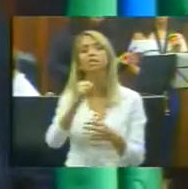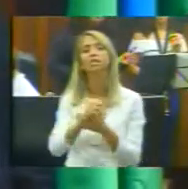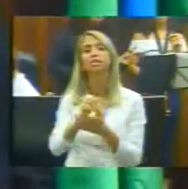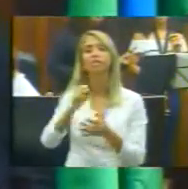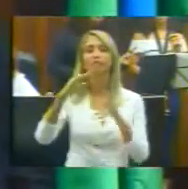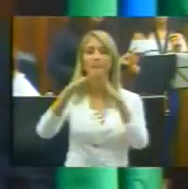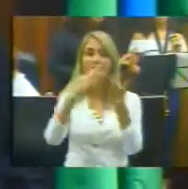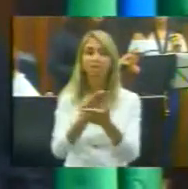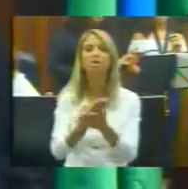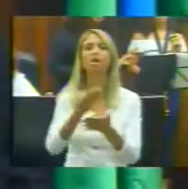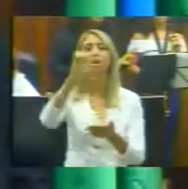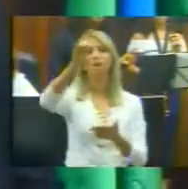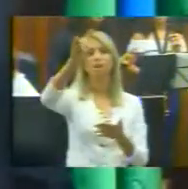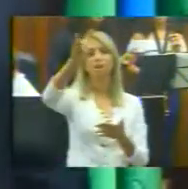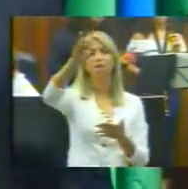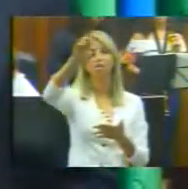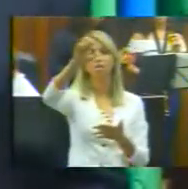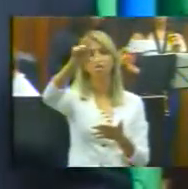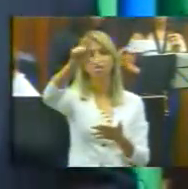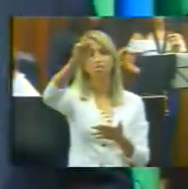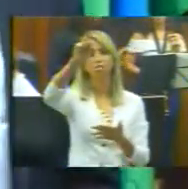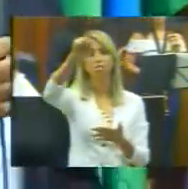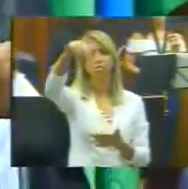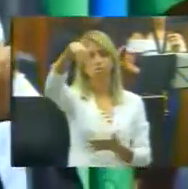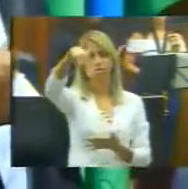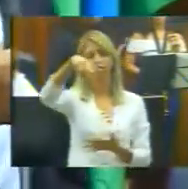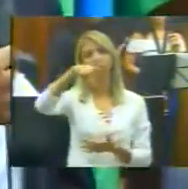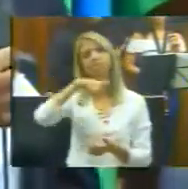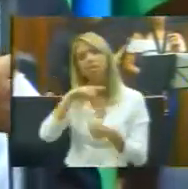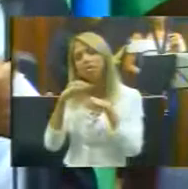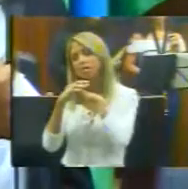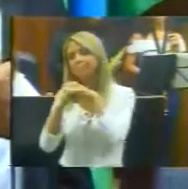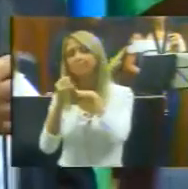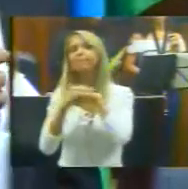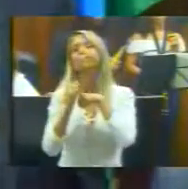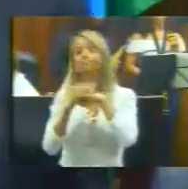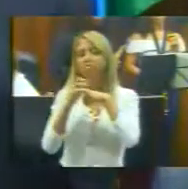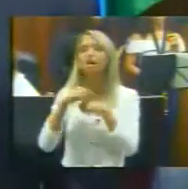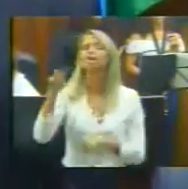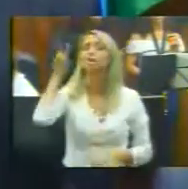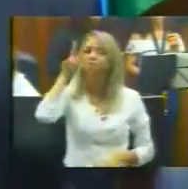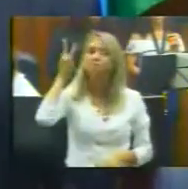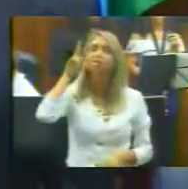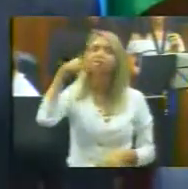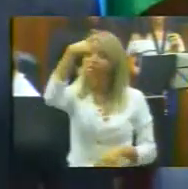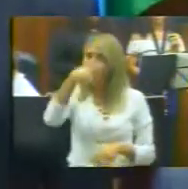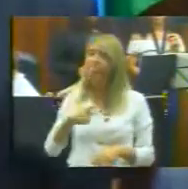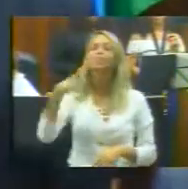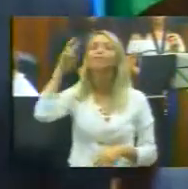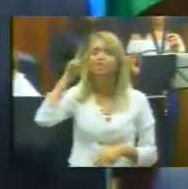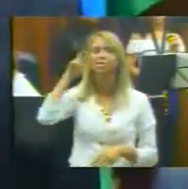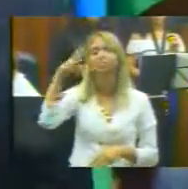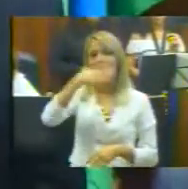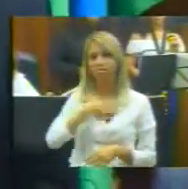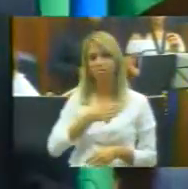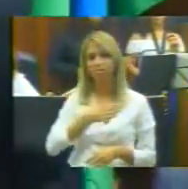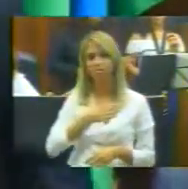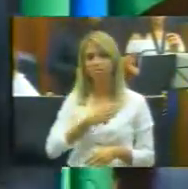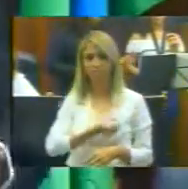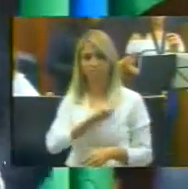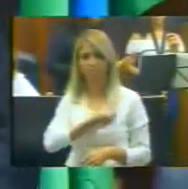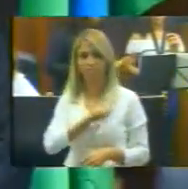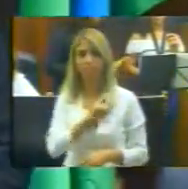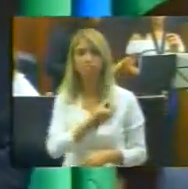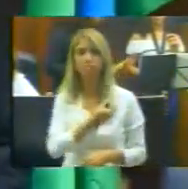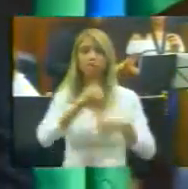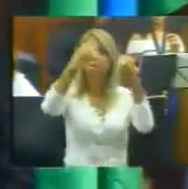Edilson Duarte tem um carinho especial, um lugar especial na sua história, como tem o Rui na minha história. Né?